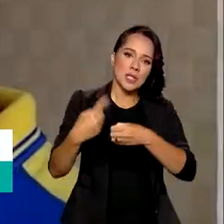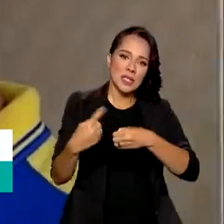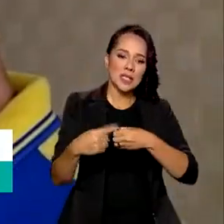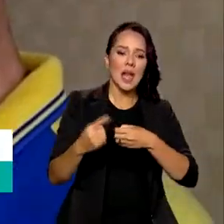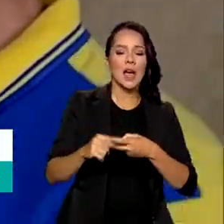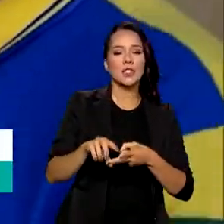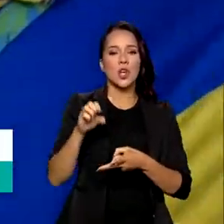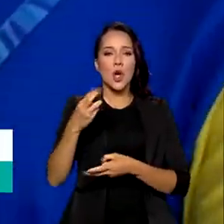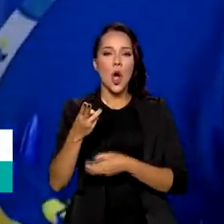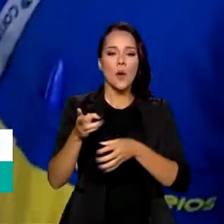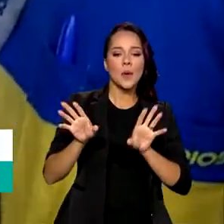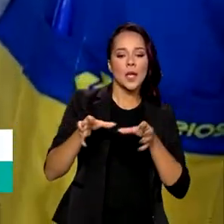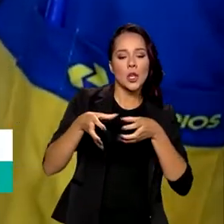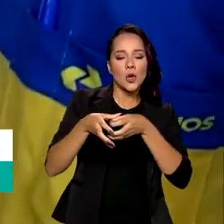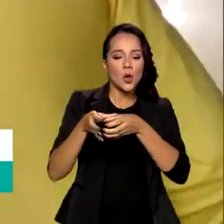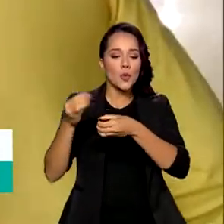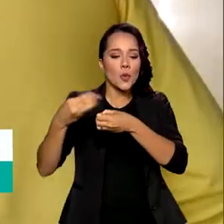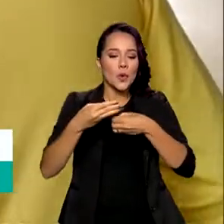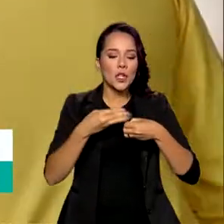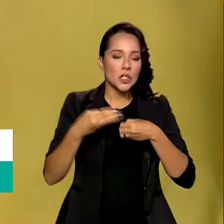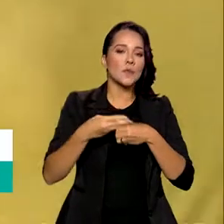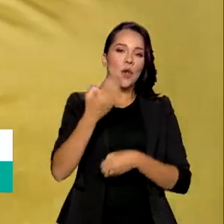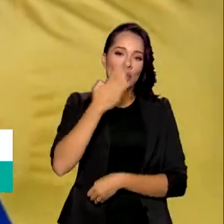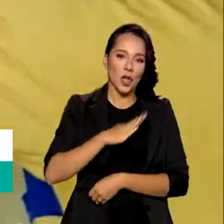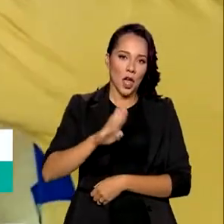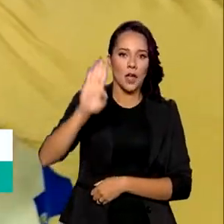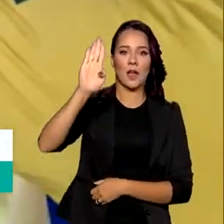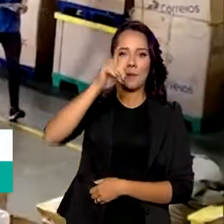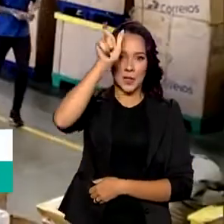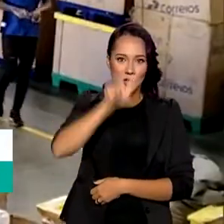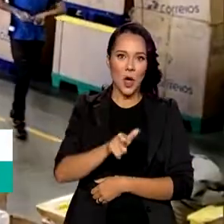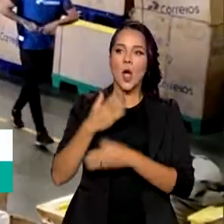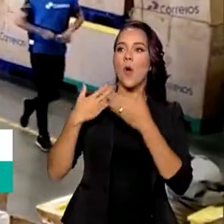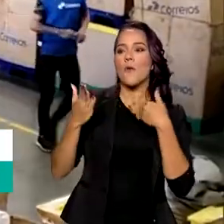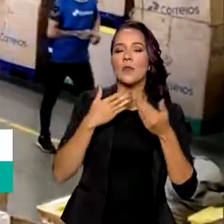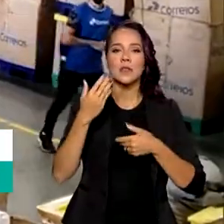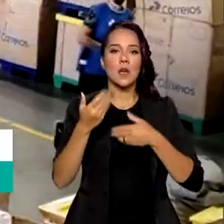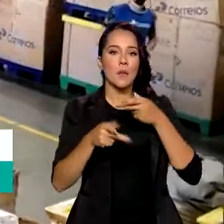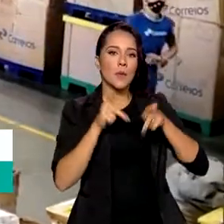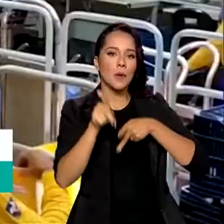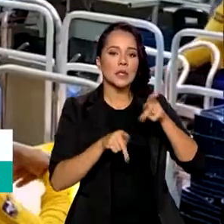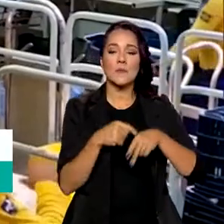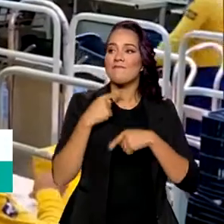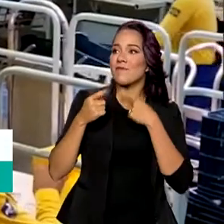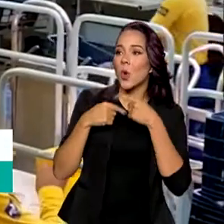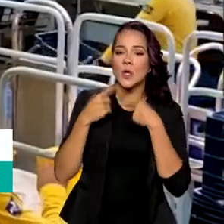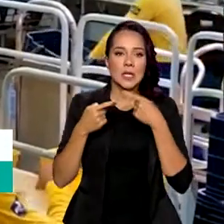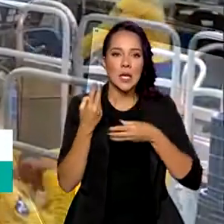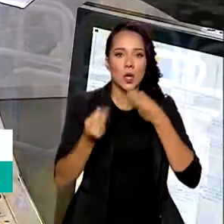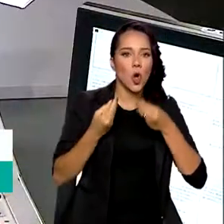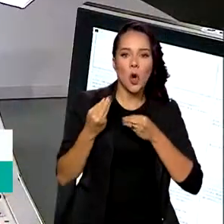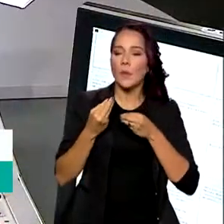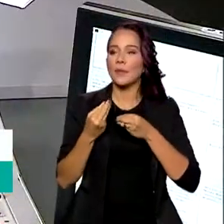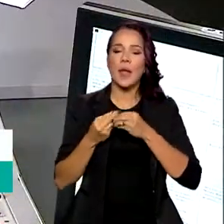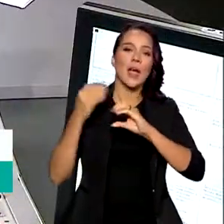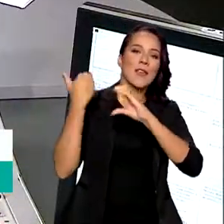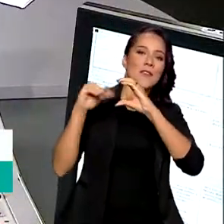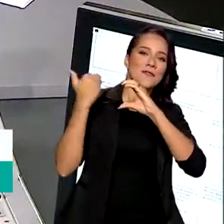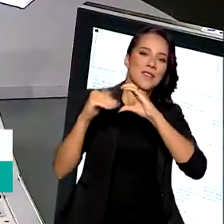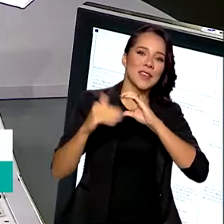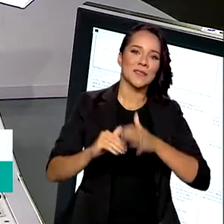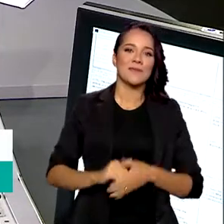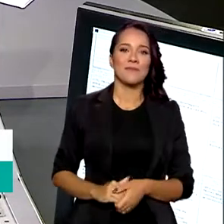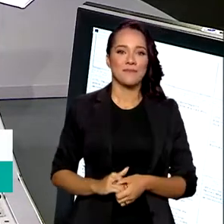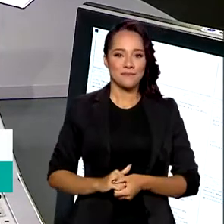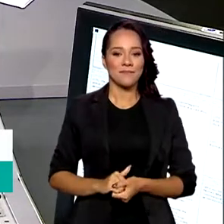cidade ou para aquele conjunto de municípios em que o candidato tem que conversar com a população e muitas vezes não tem um meio para fazer então